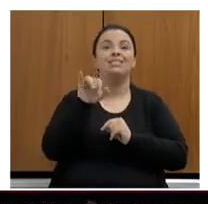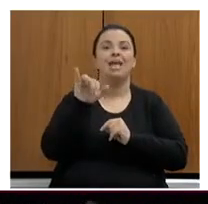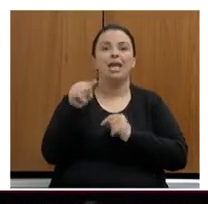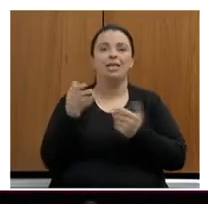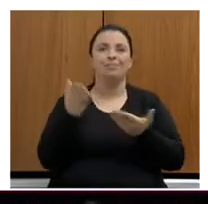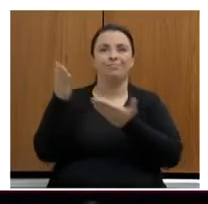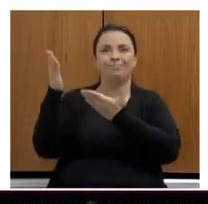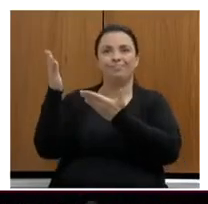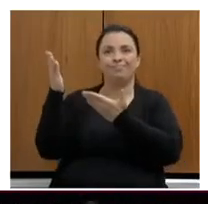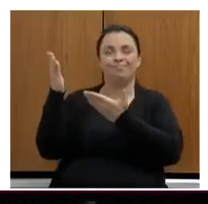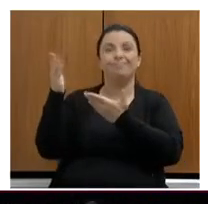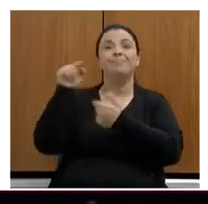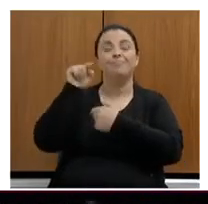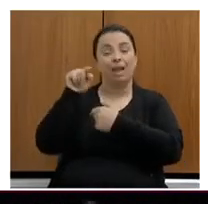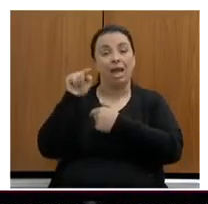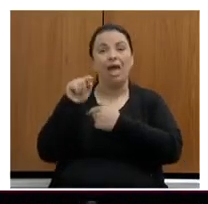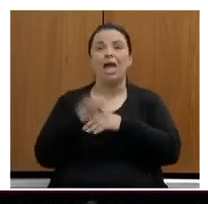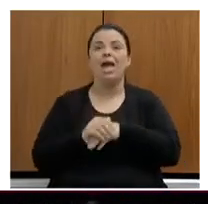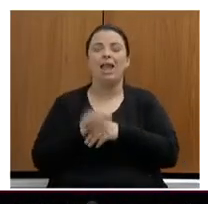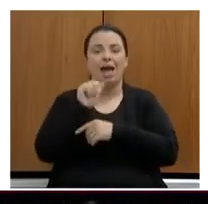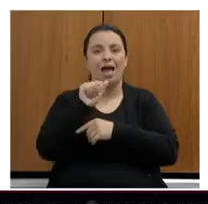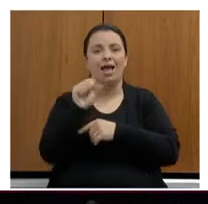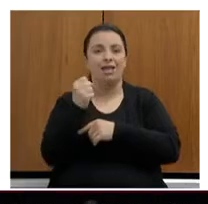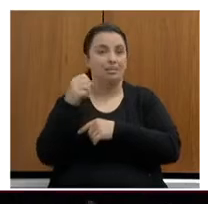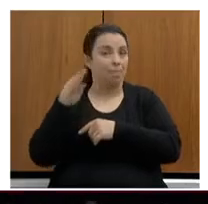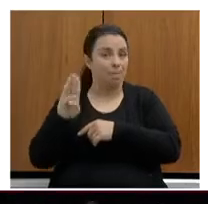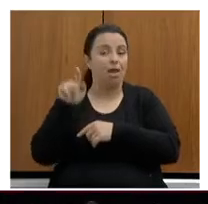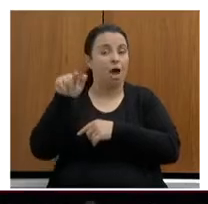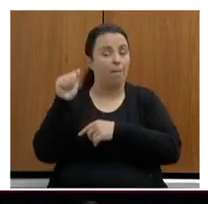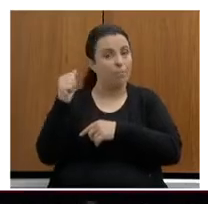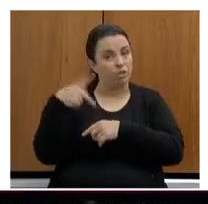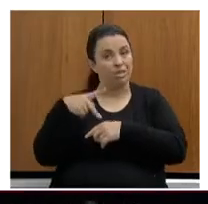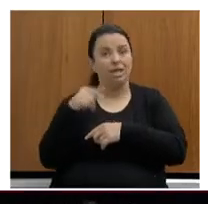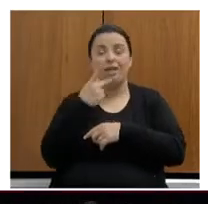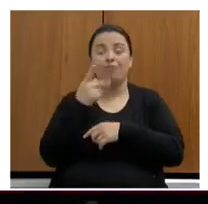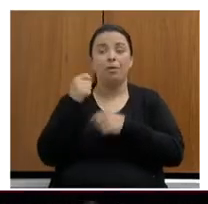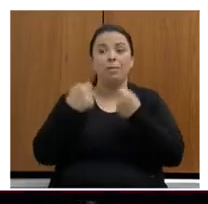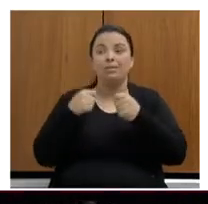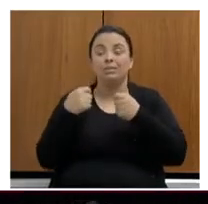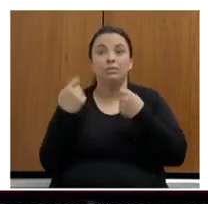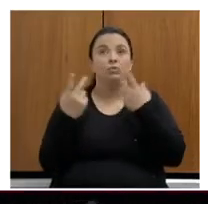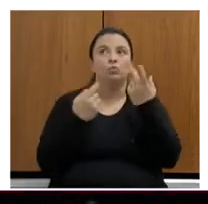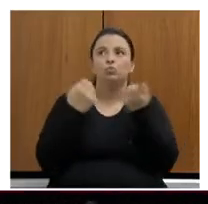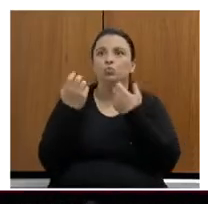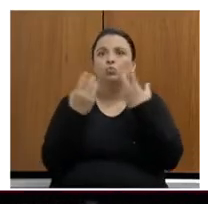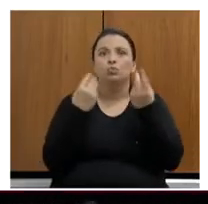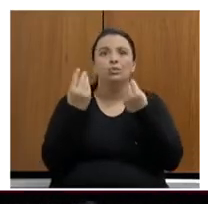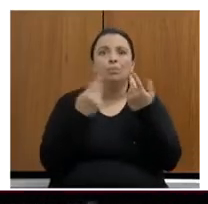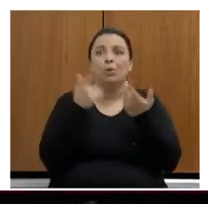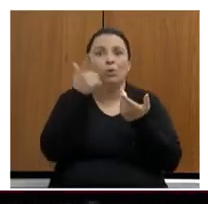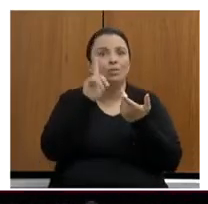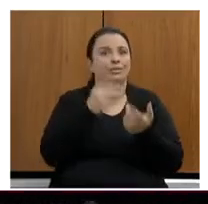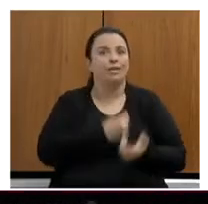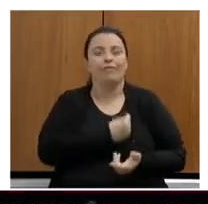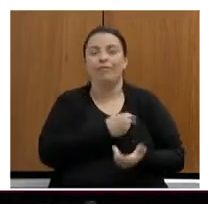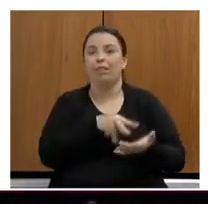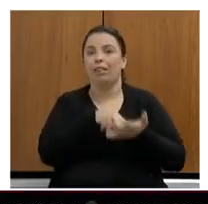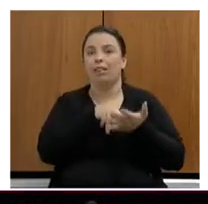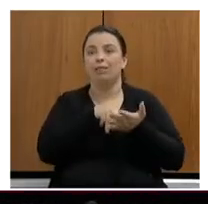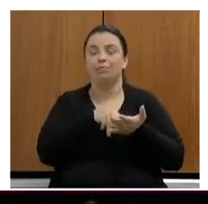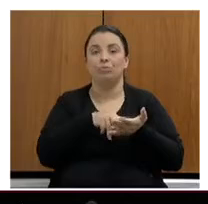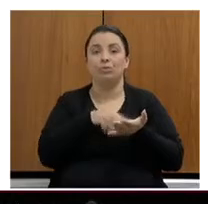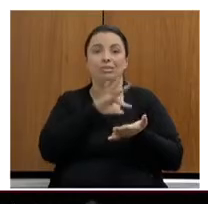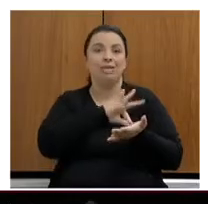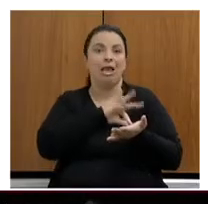auxiliar de serviço da Educação Básica aposentada preciso fazer malabarismos para sobreviver com um salário que recebo do